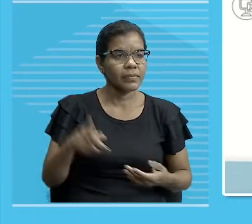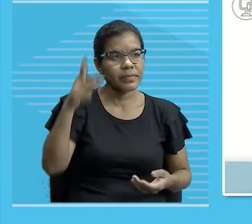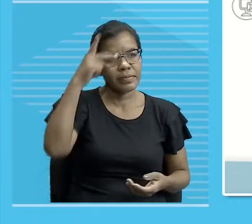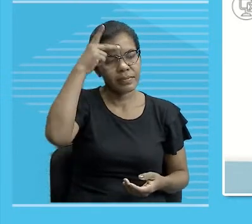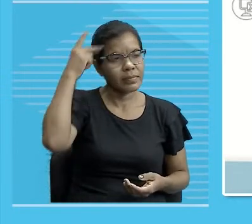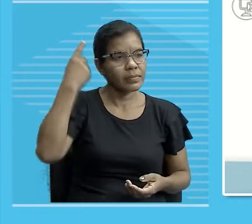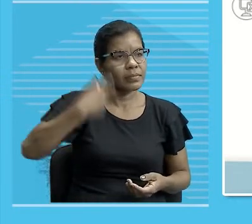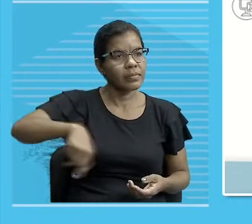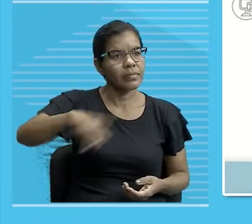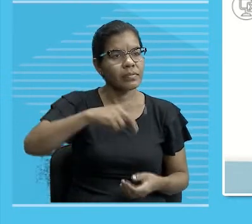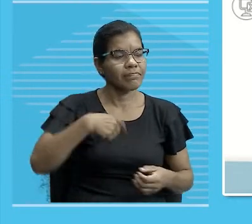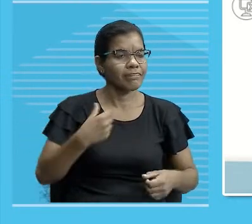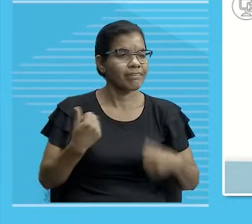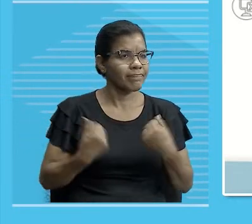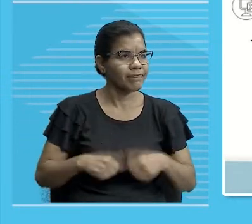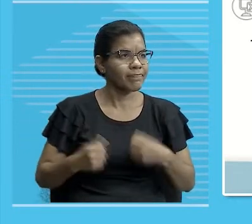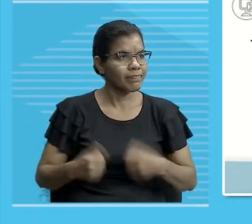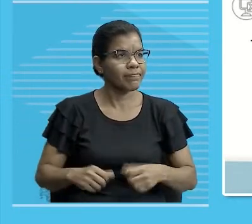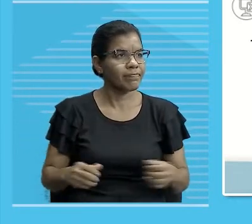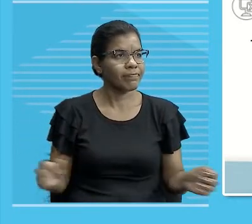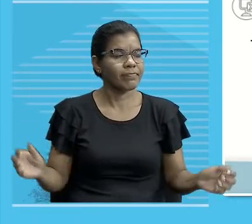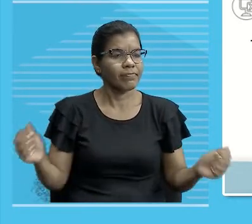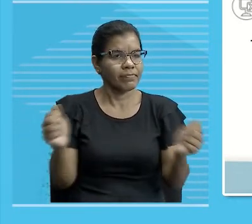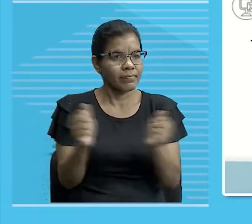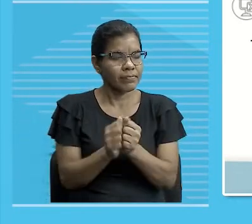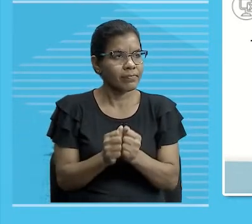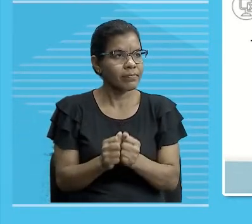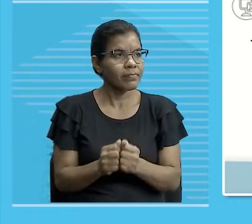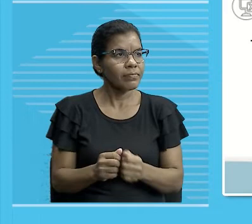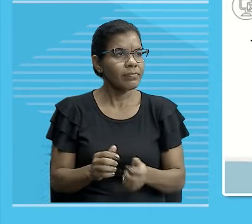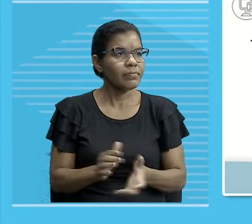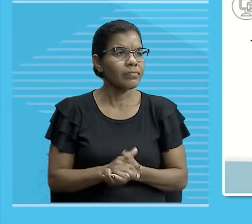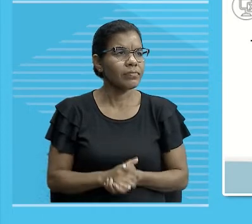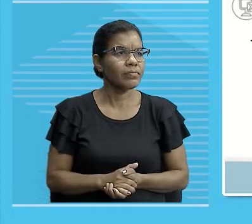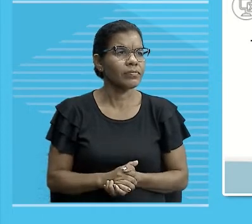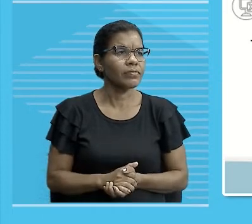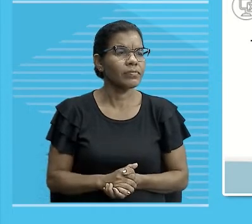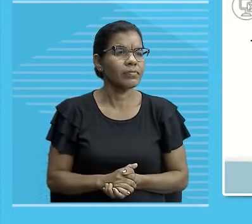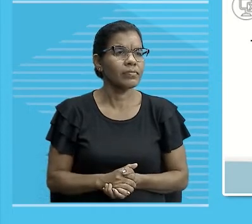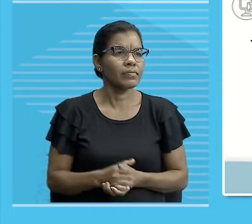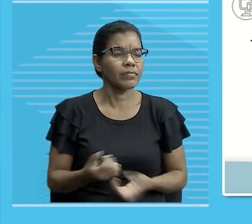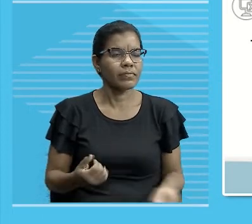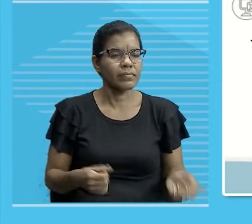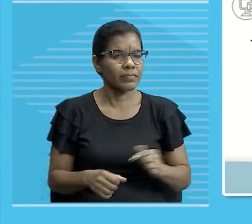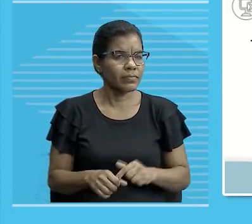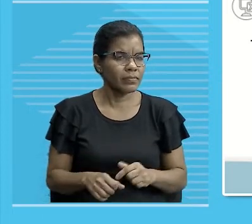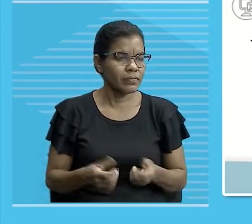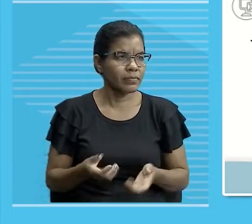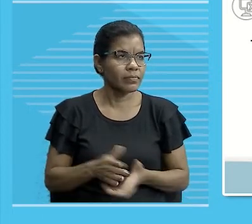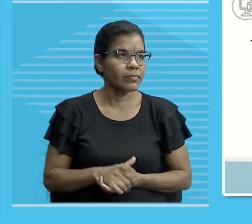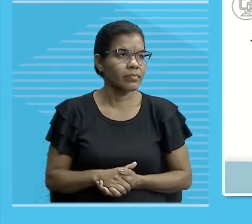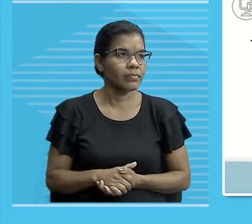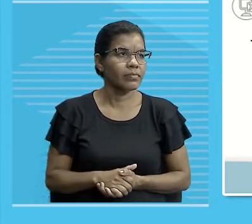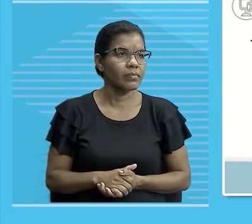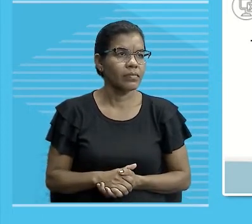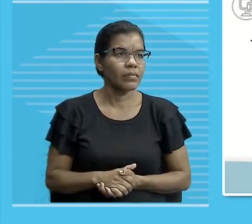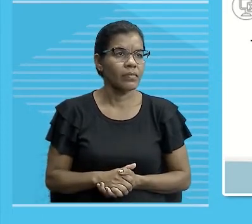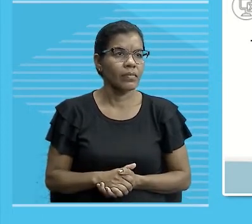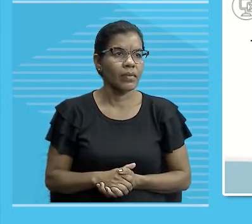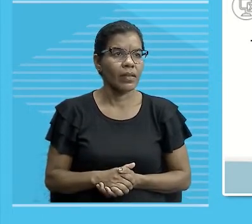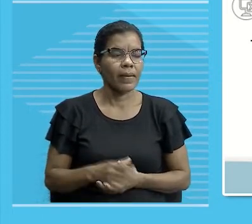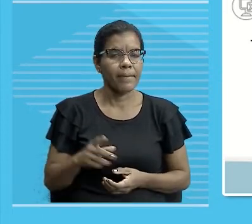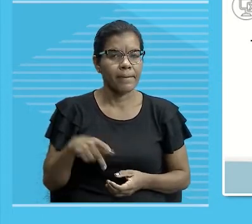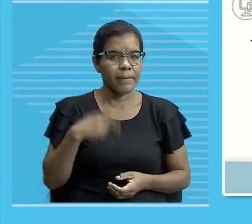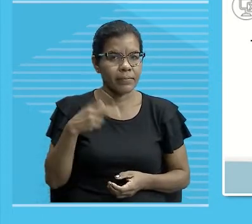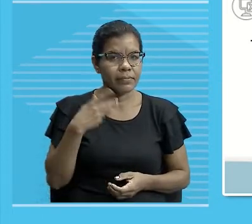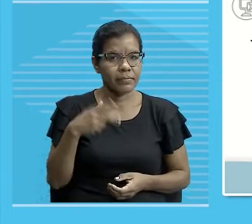Todos precisando de quê? Acompanhamento. Galera, vamos voltar aqui. Eu quero só dizer a